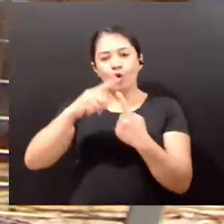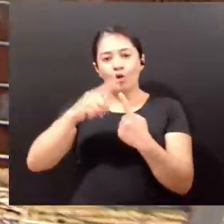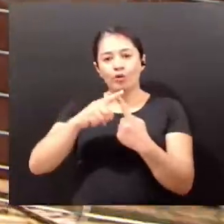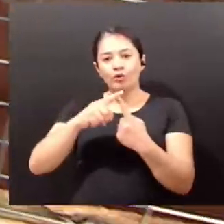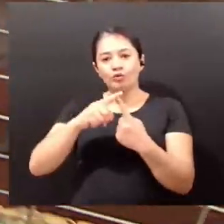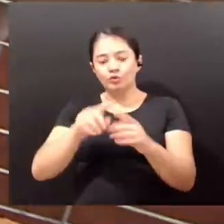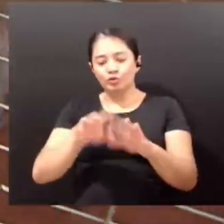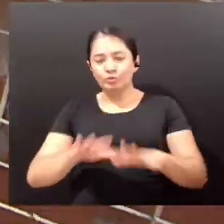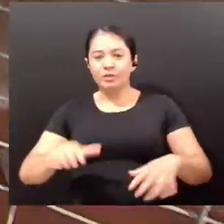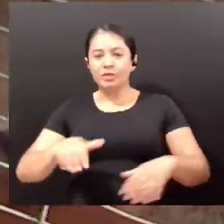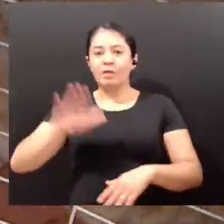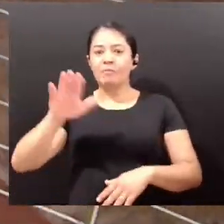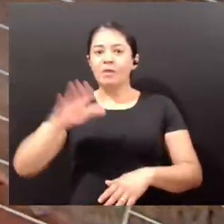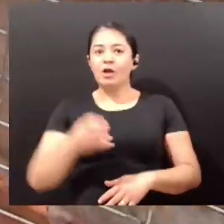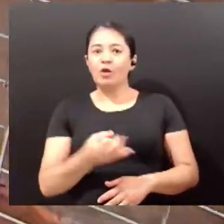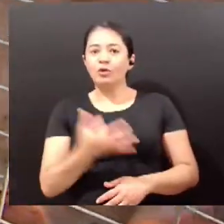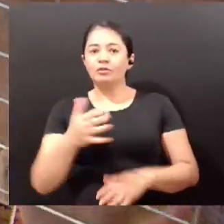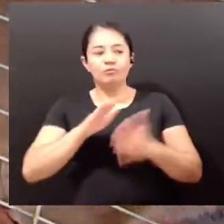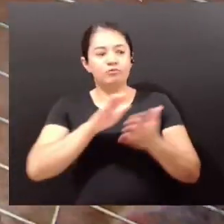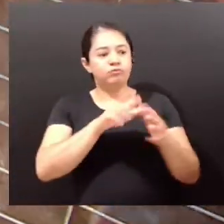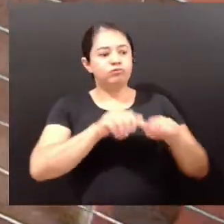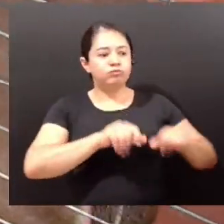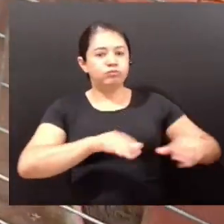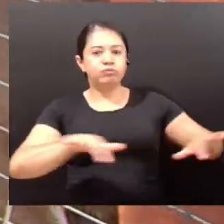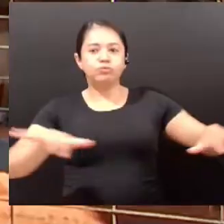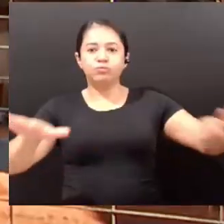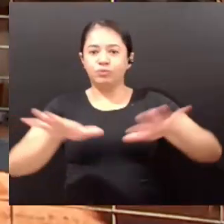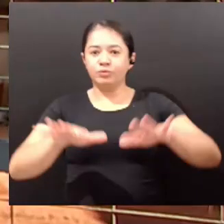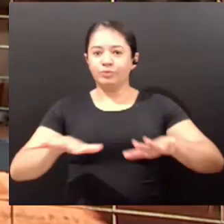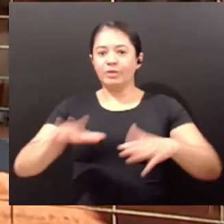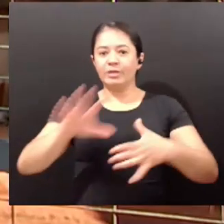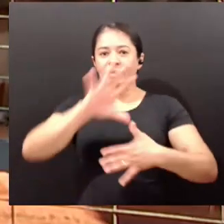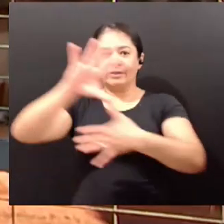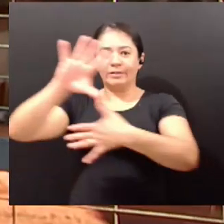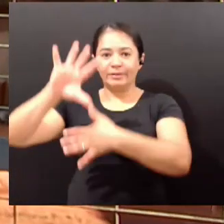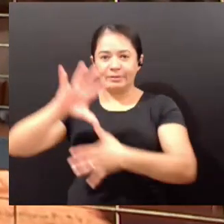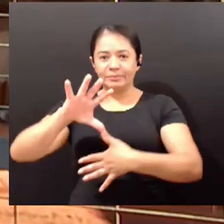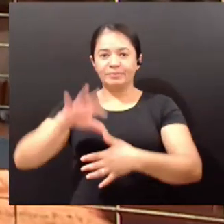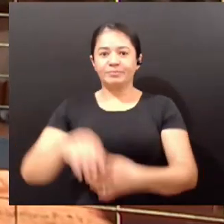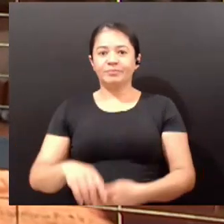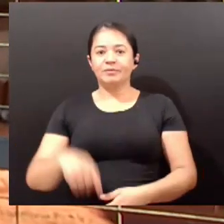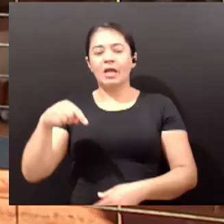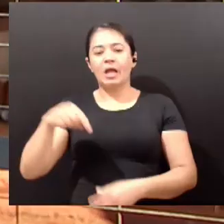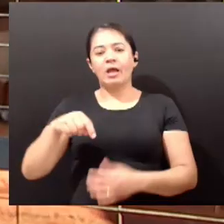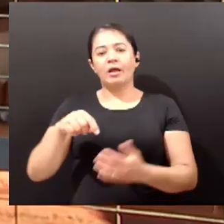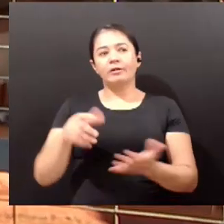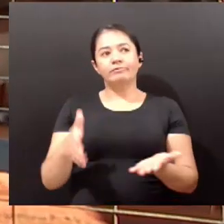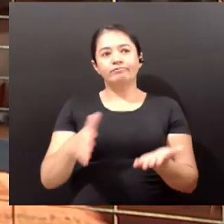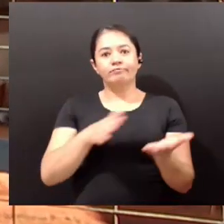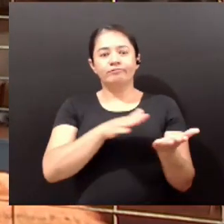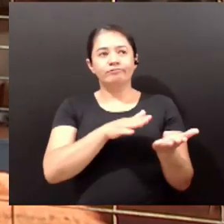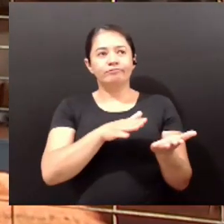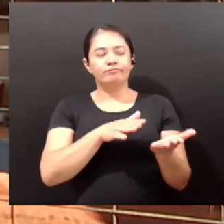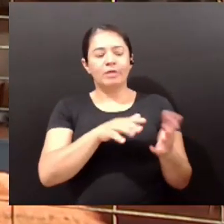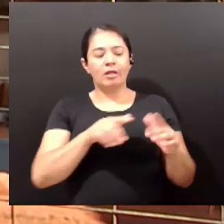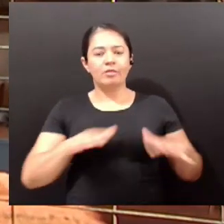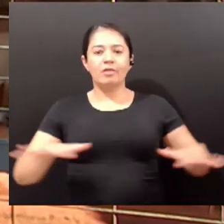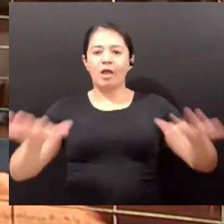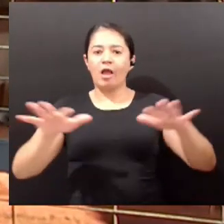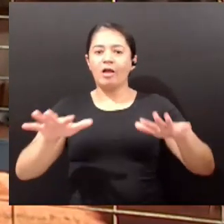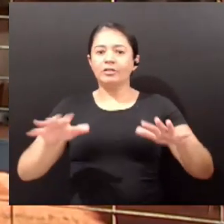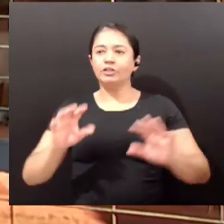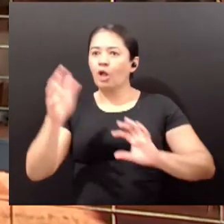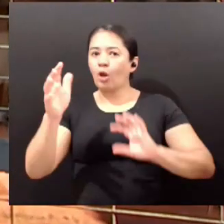ampla distribuição geográfica das Américas. A distribuição dela na área de ocorrência dela